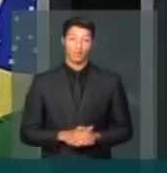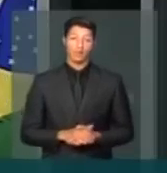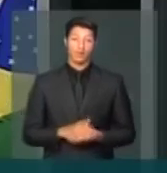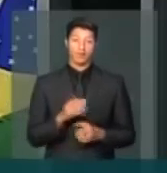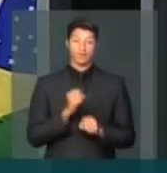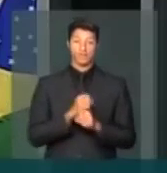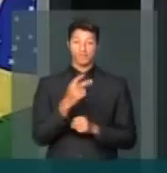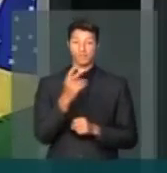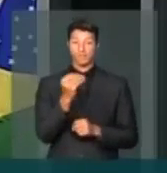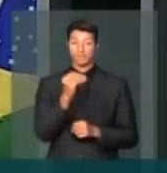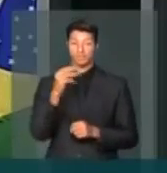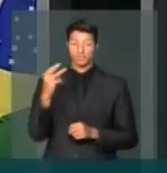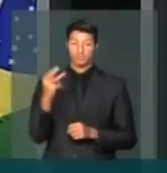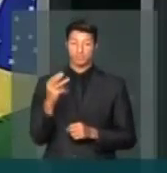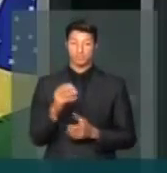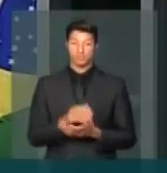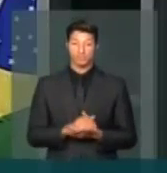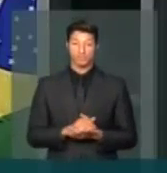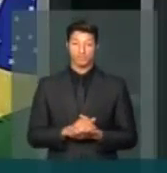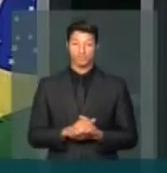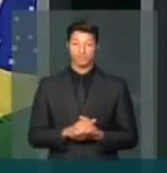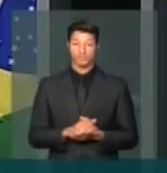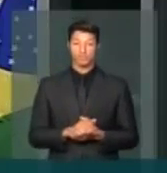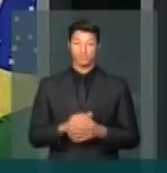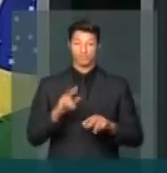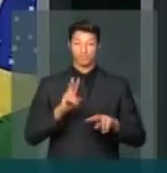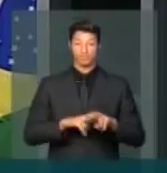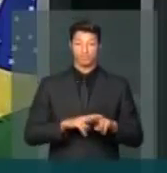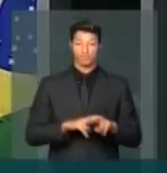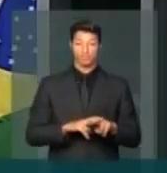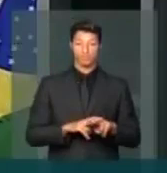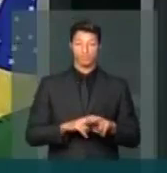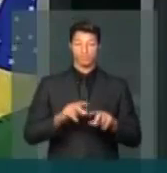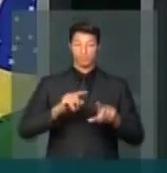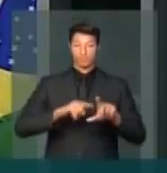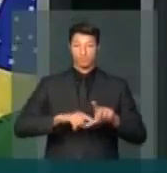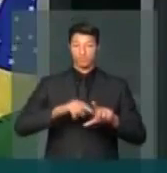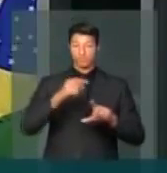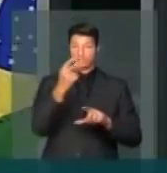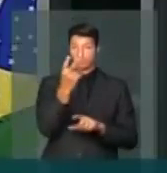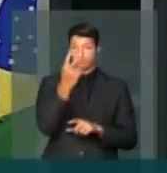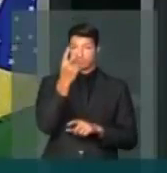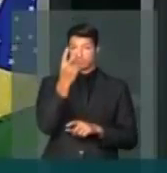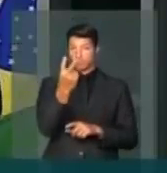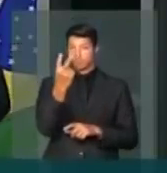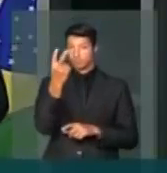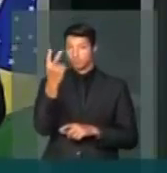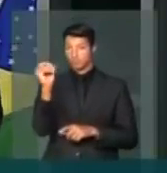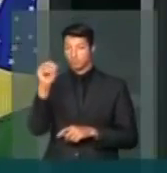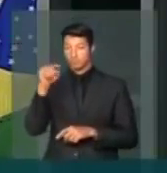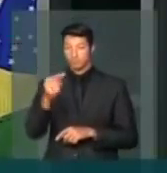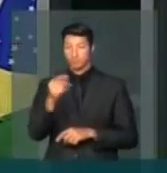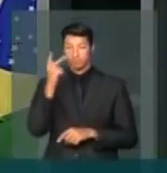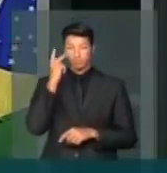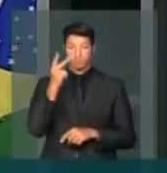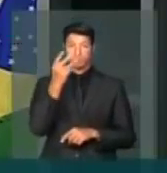em 2003 a população carcerária salta de 220 mil